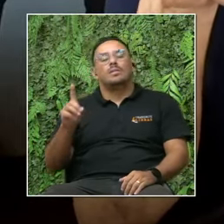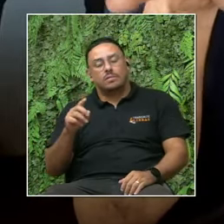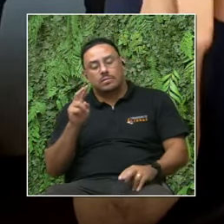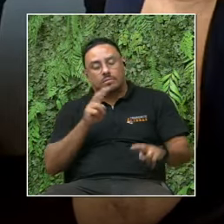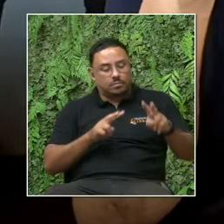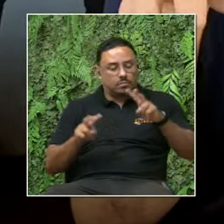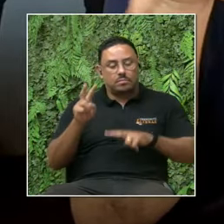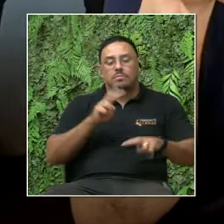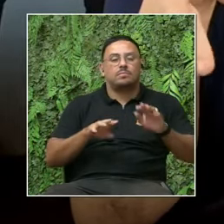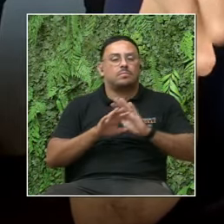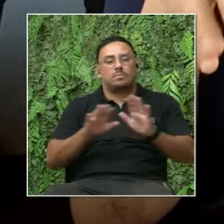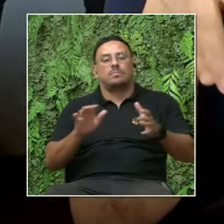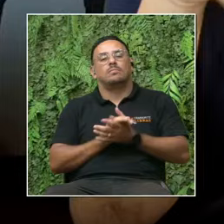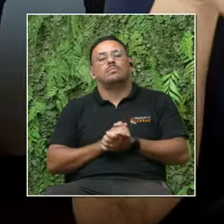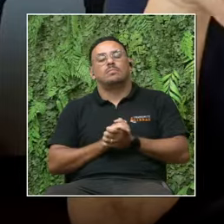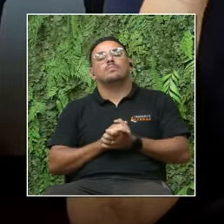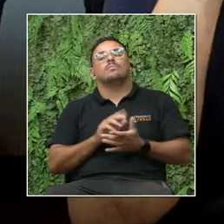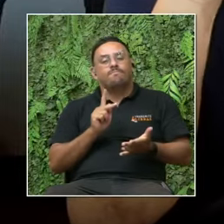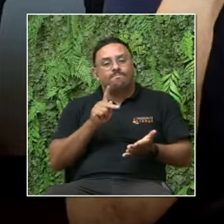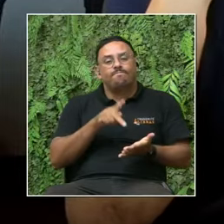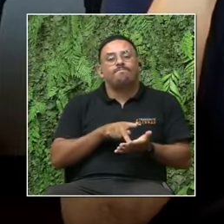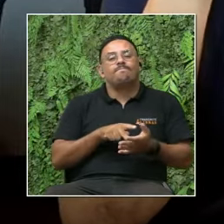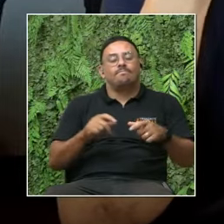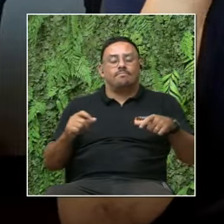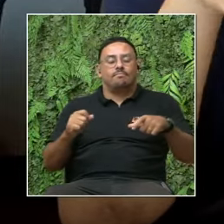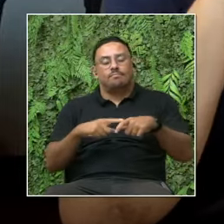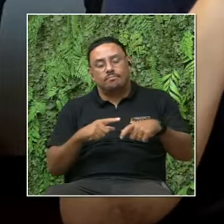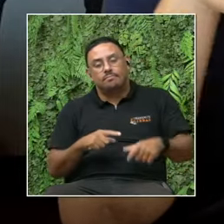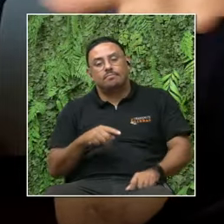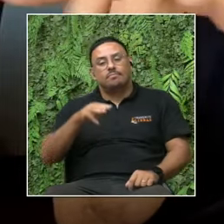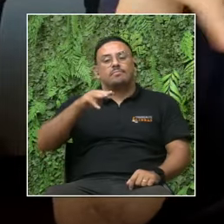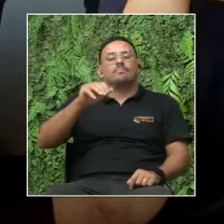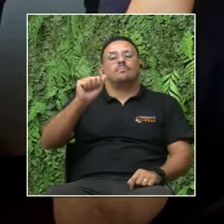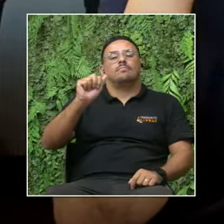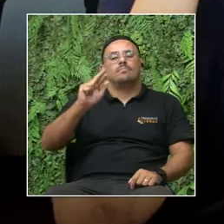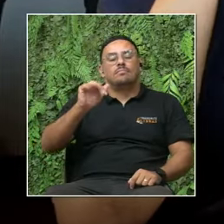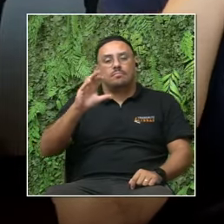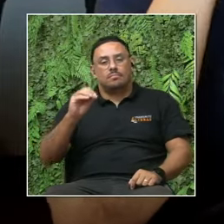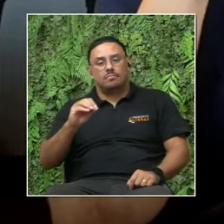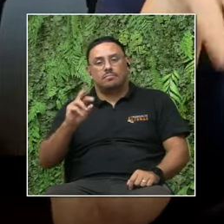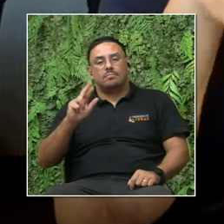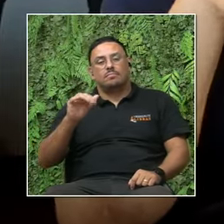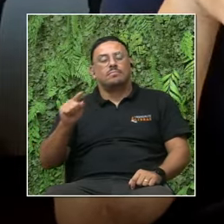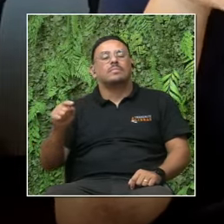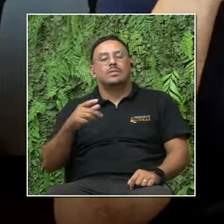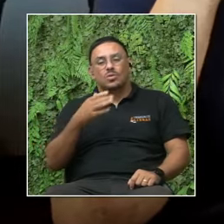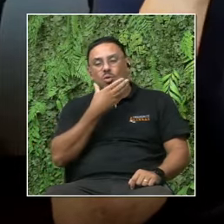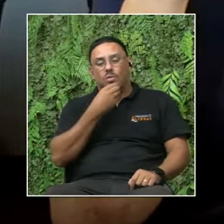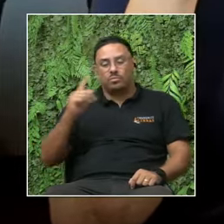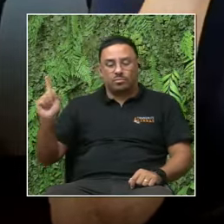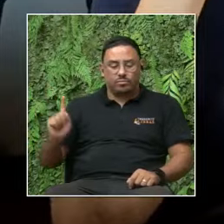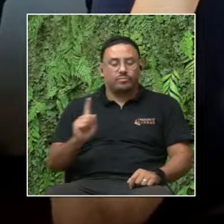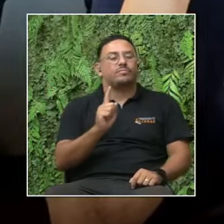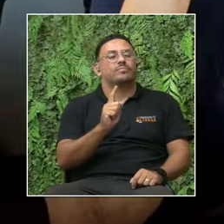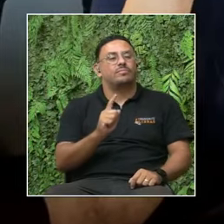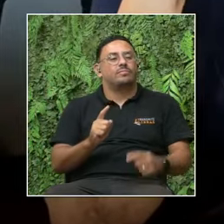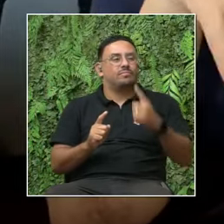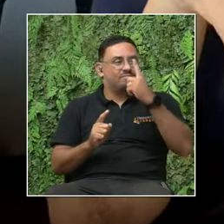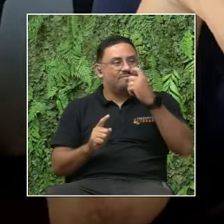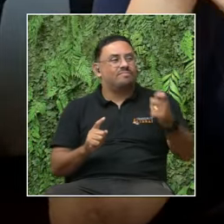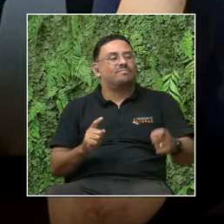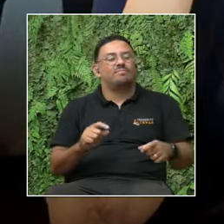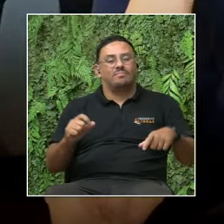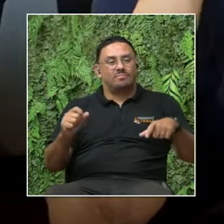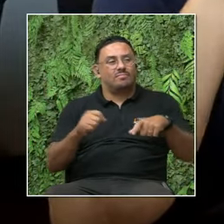avaliando a questão de de realmente de gols de finalização e o Marcelo Ramos realmente cara era impressionante eraa o cara que fedia Gol mesmo também então